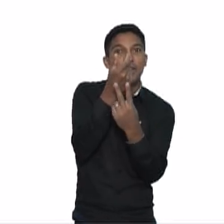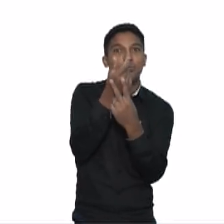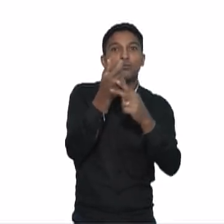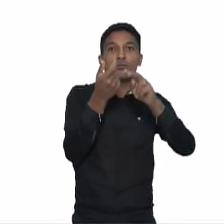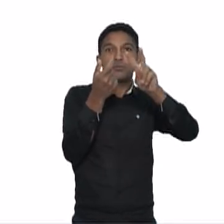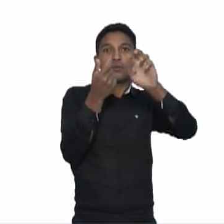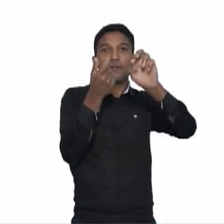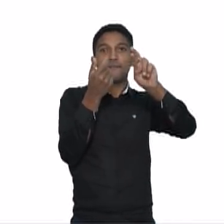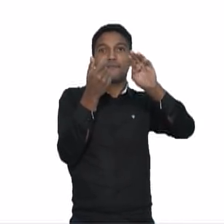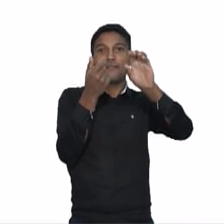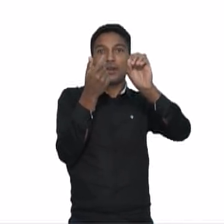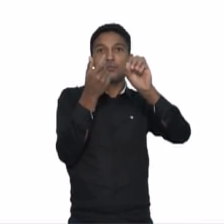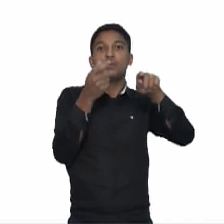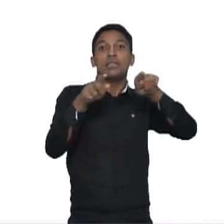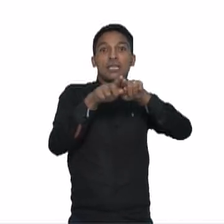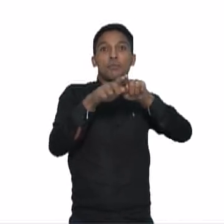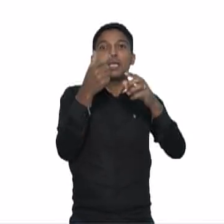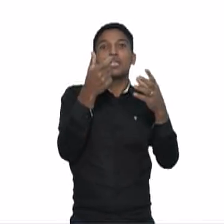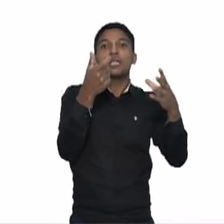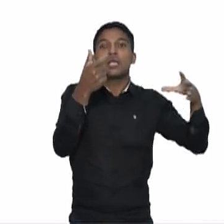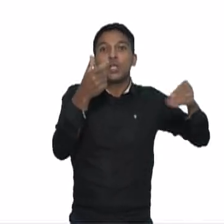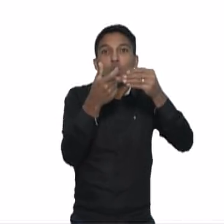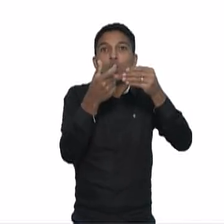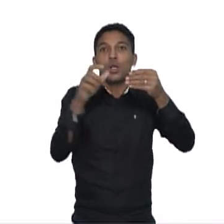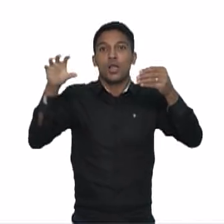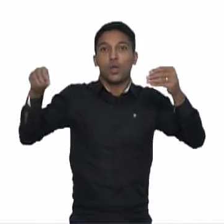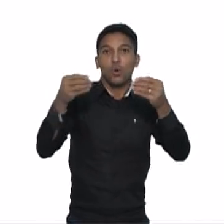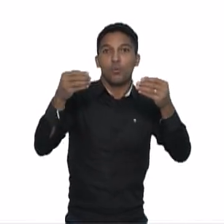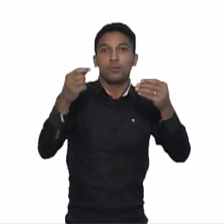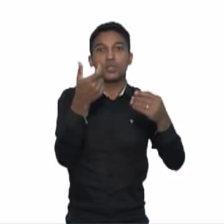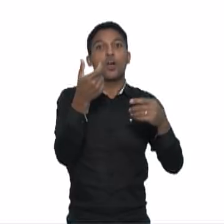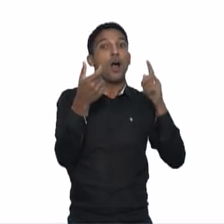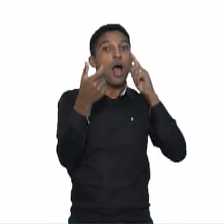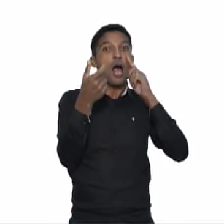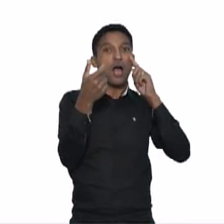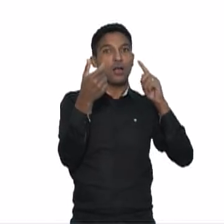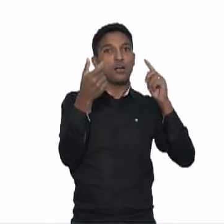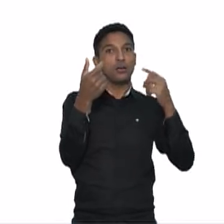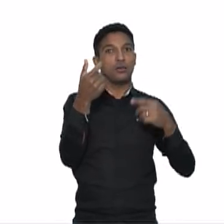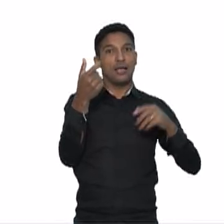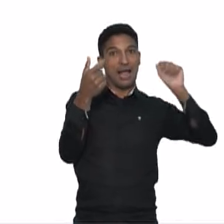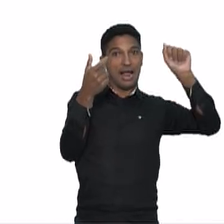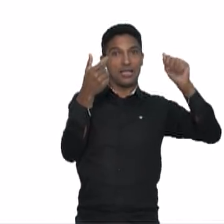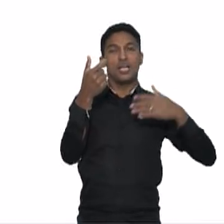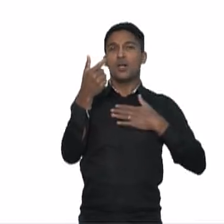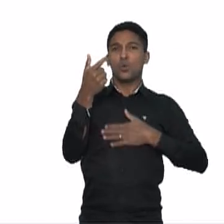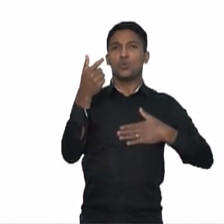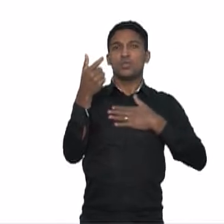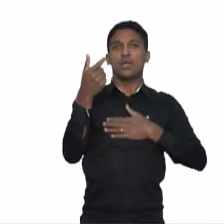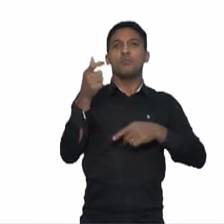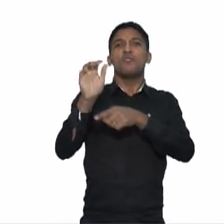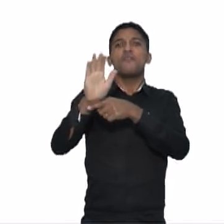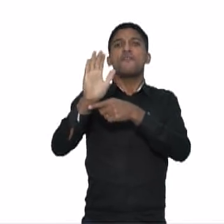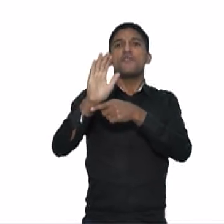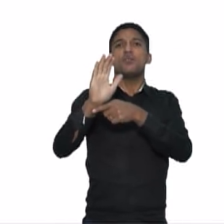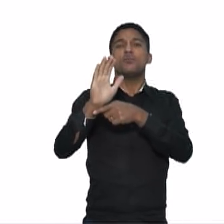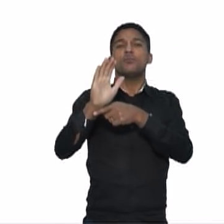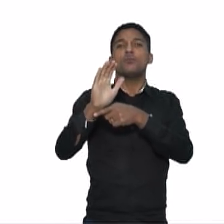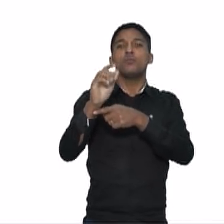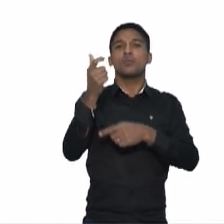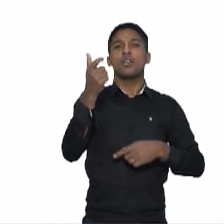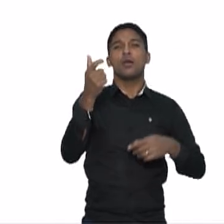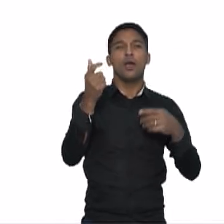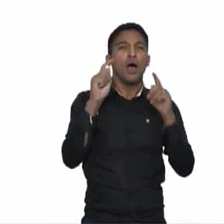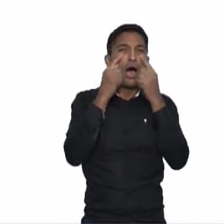das orações abaixo. Letra A. Gostamos de filmes emocionantes. Letra B. Agradeço